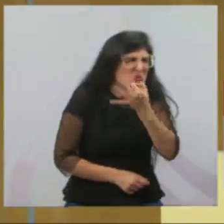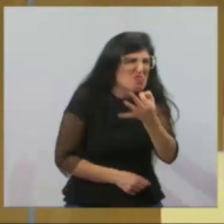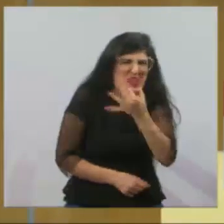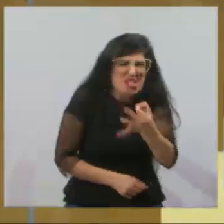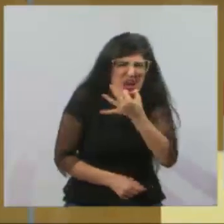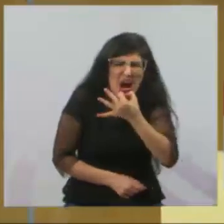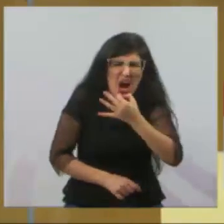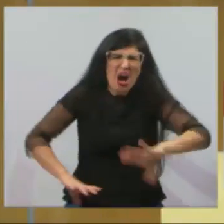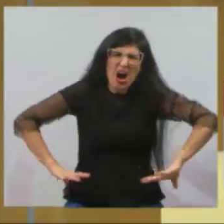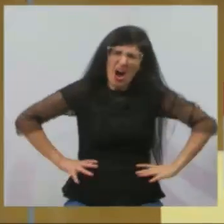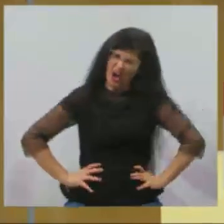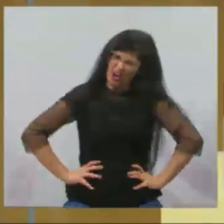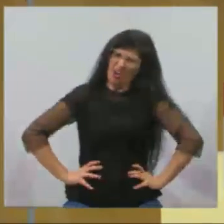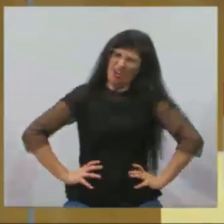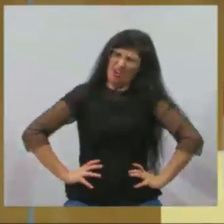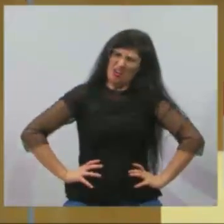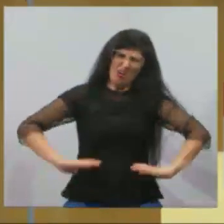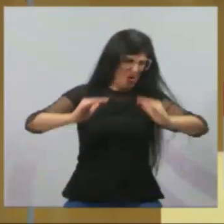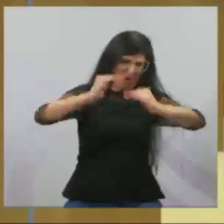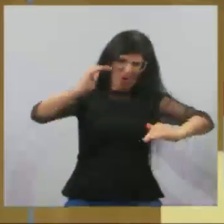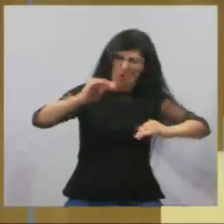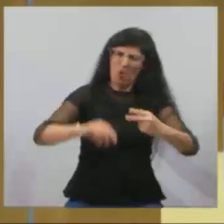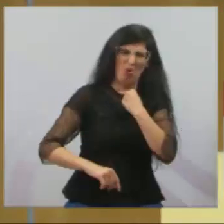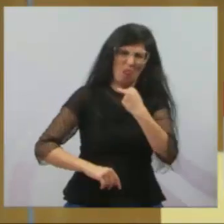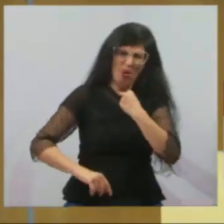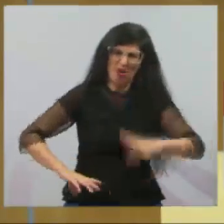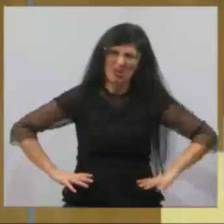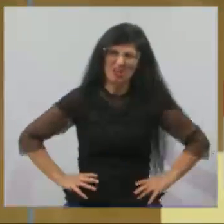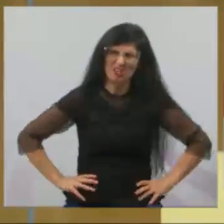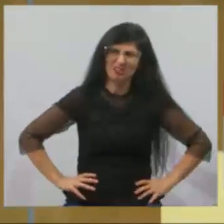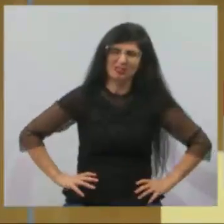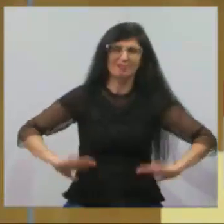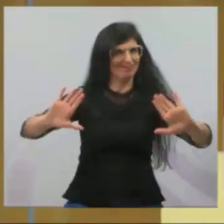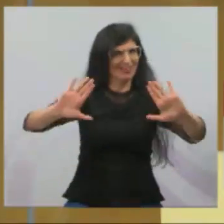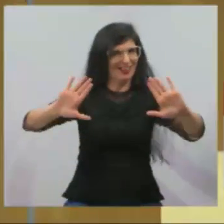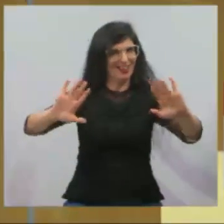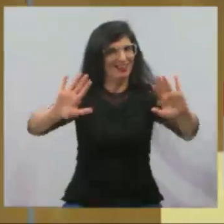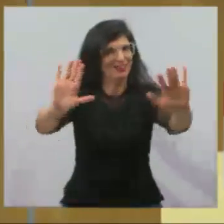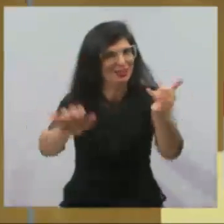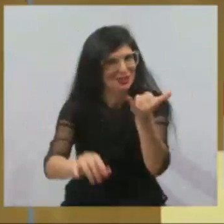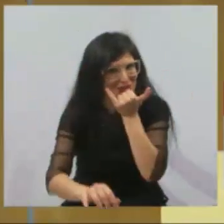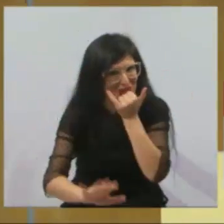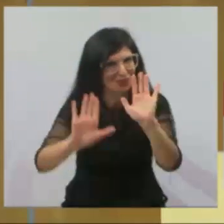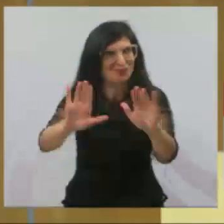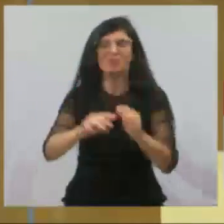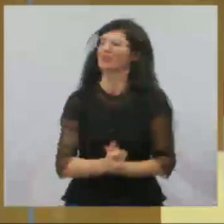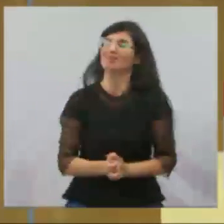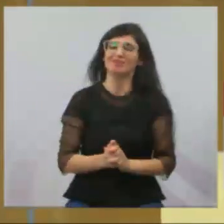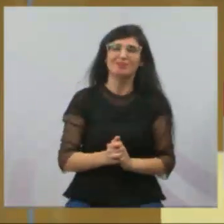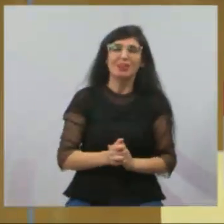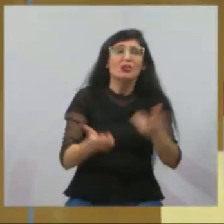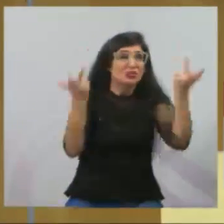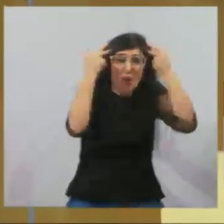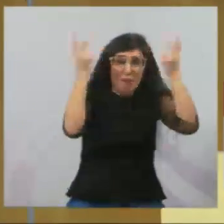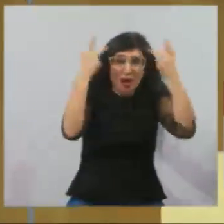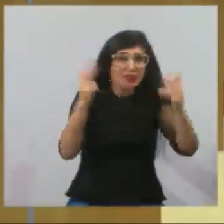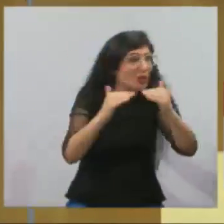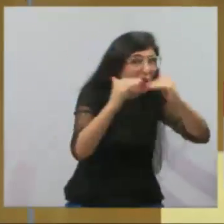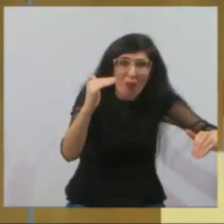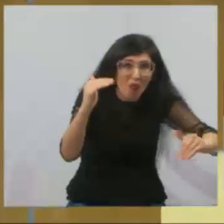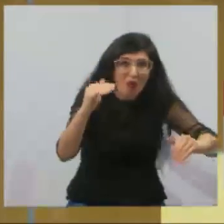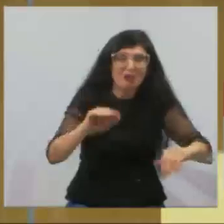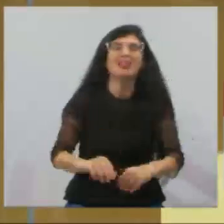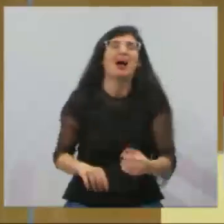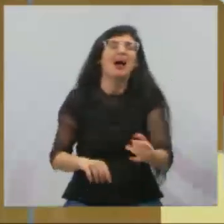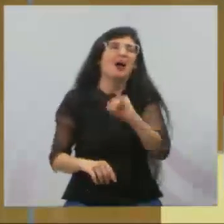é porque, sendo rejeitado, o prefeito ganhará tempo. Ele pode entrar com uma DIN, ele pode entrar com um recurso, ele pode...